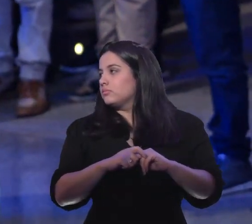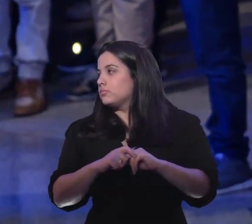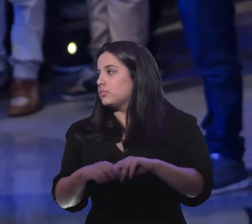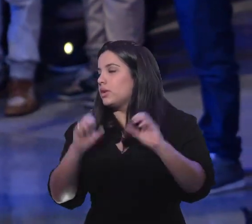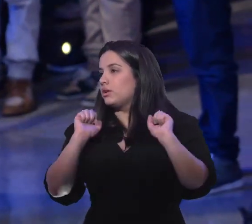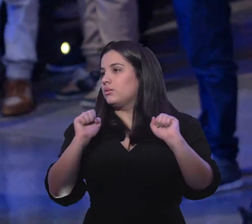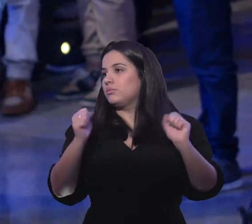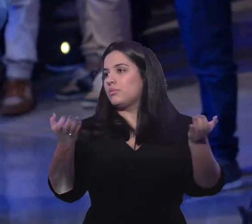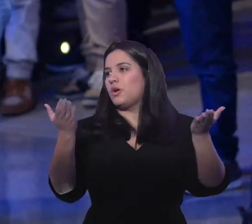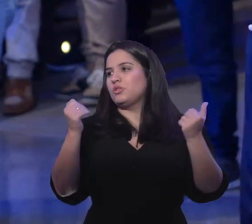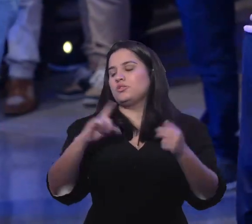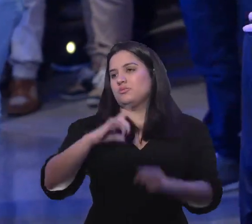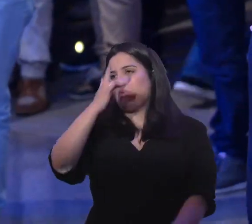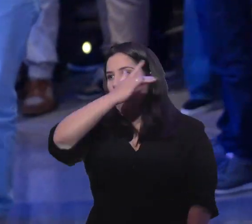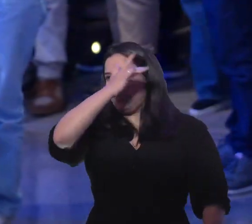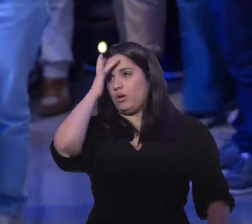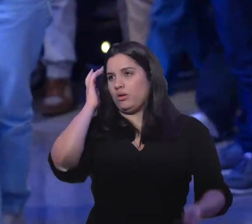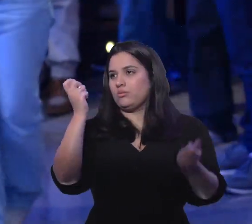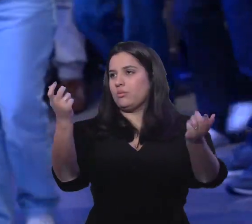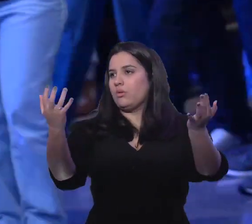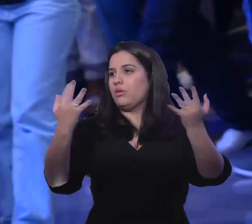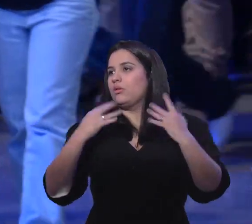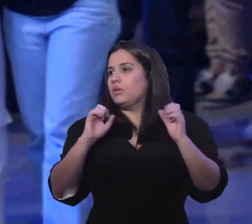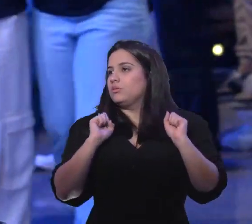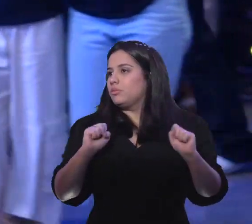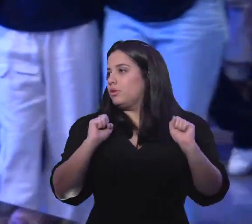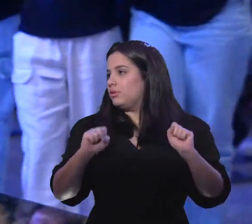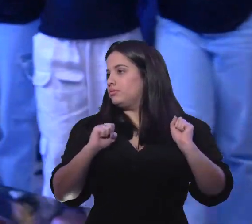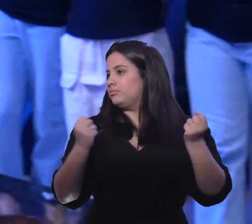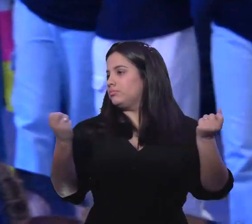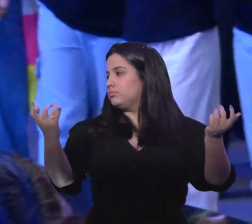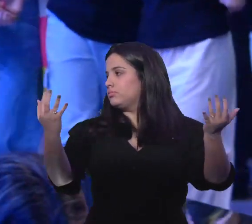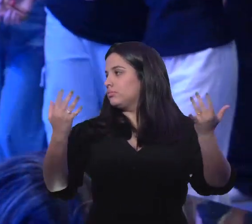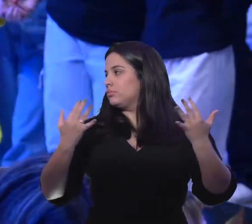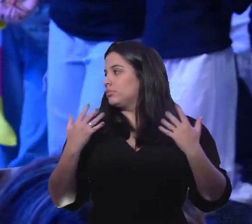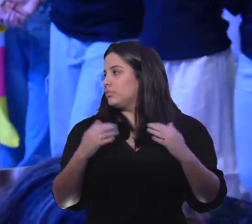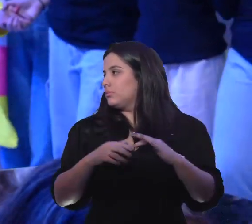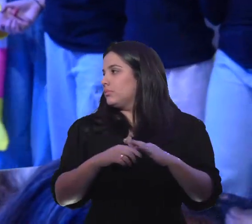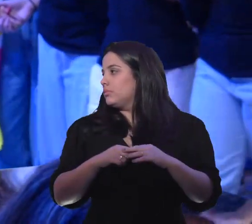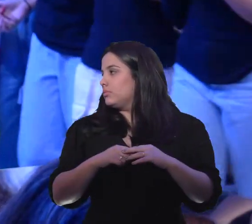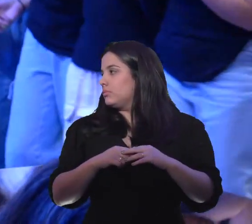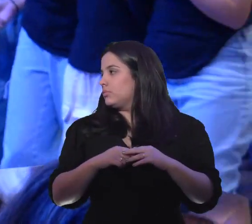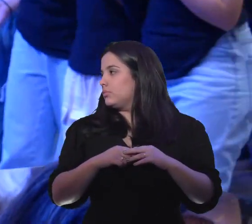Podem vir, tem gente vindo ainda. Pode vir. Venham pra cá, ó. Essa mesa tá bem no meio aqui.